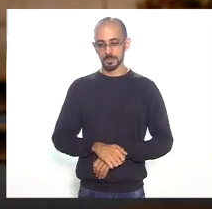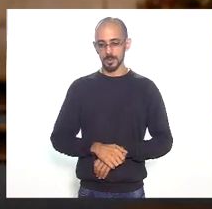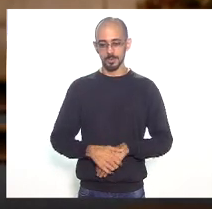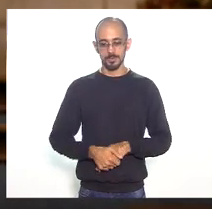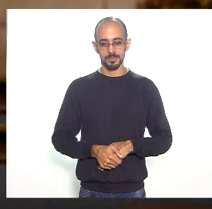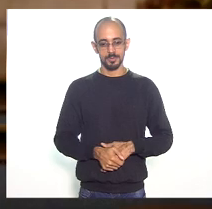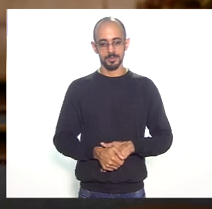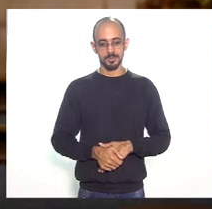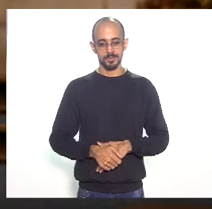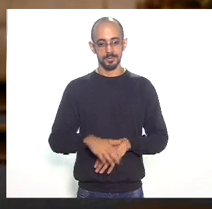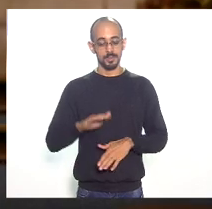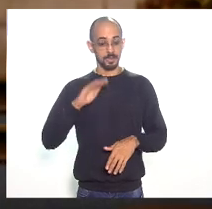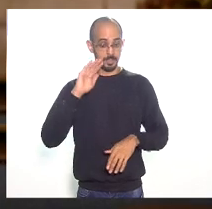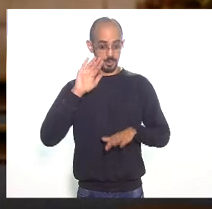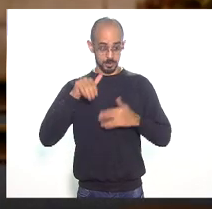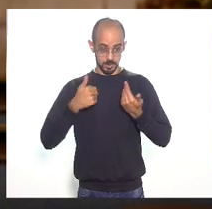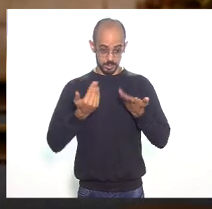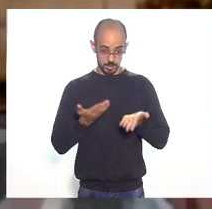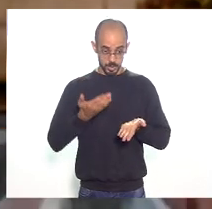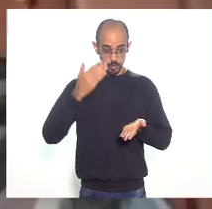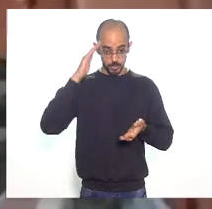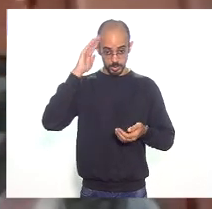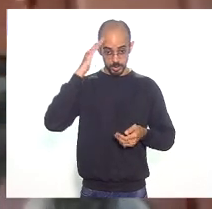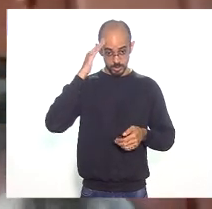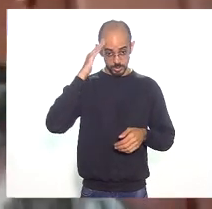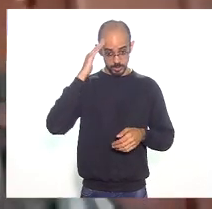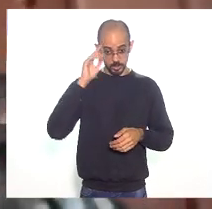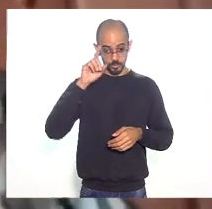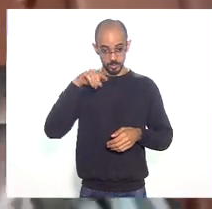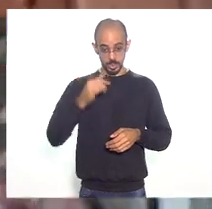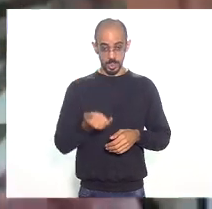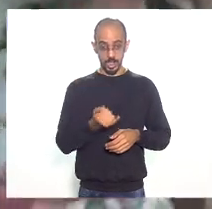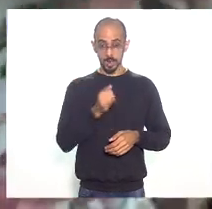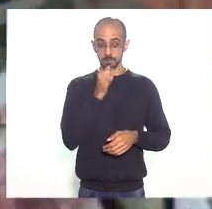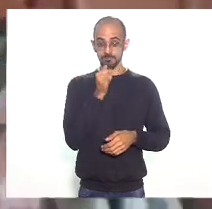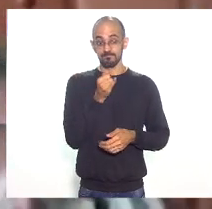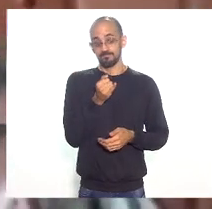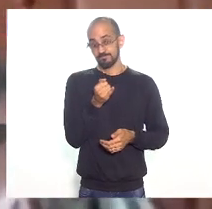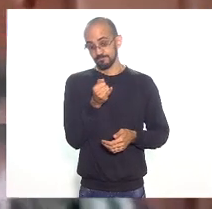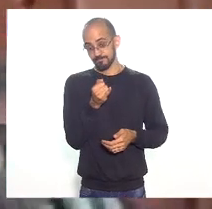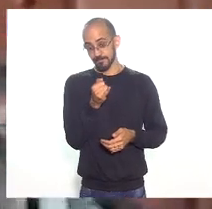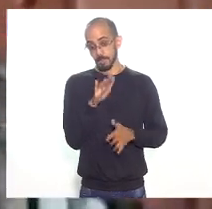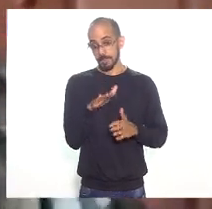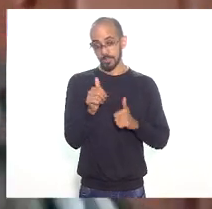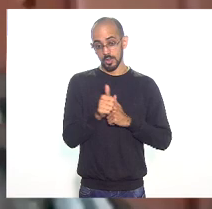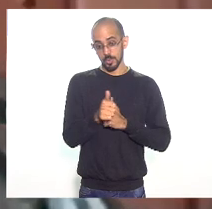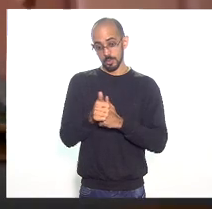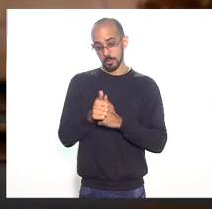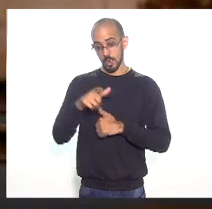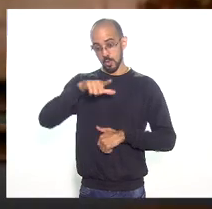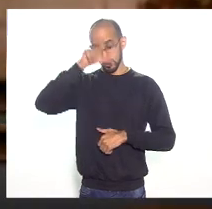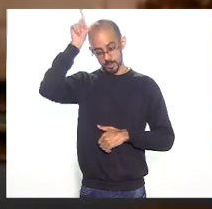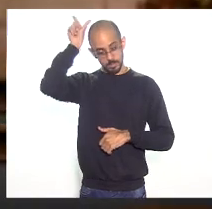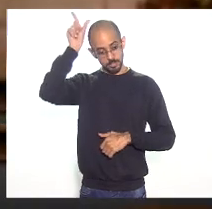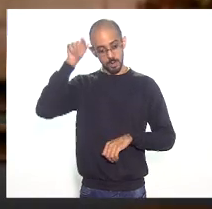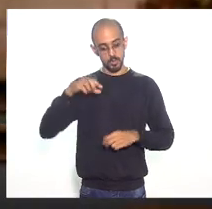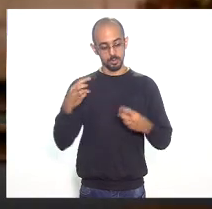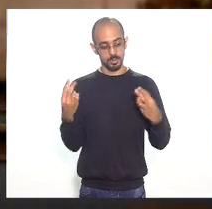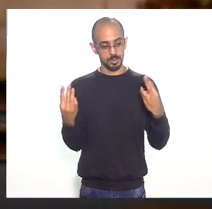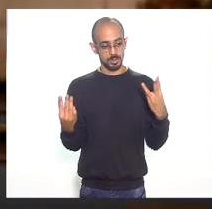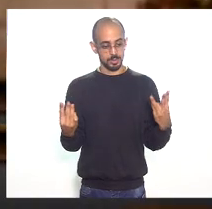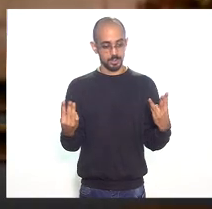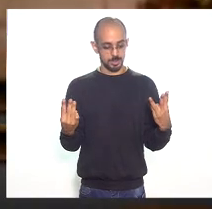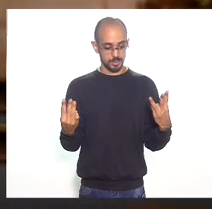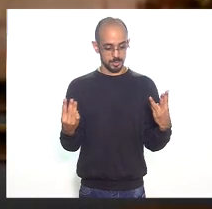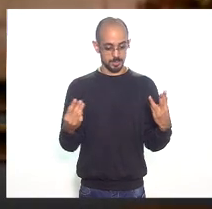Eu, entendendo que a questão é incidental, mas acompanho o voto do deputado Luiz Paulo. Três a três. O deputado